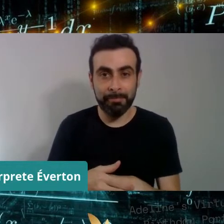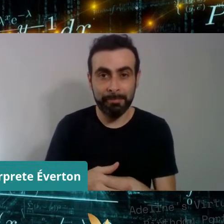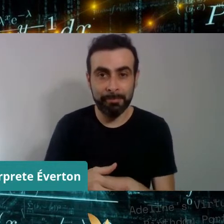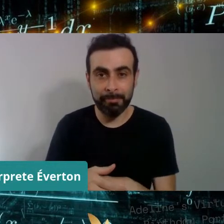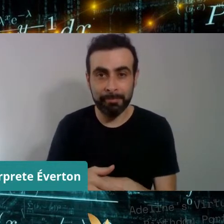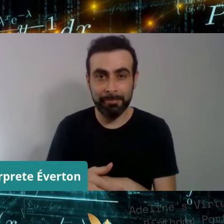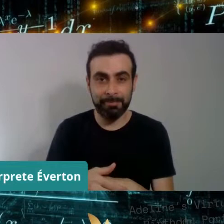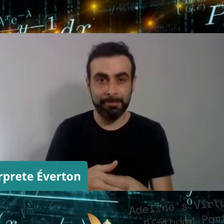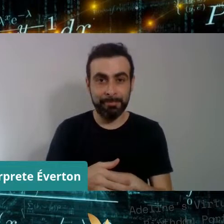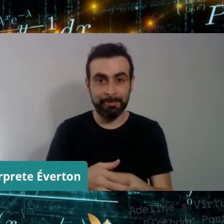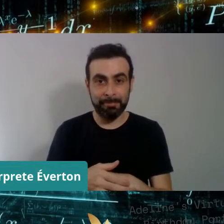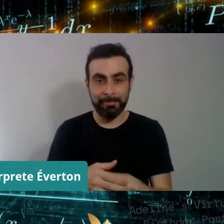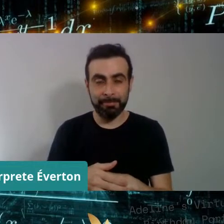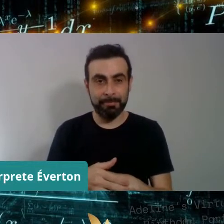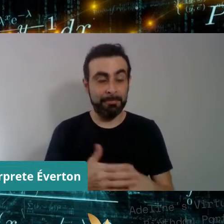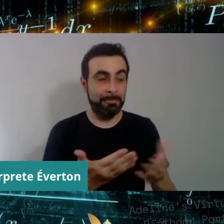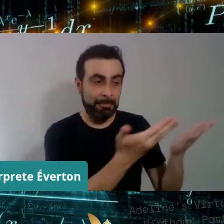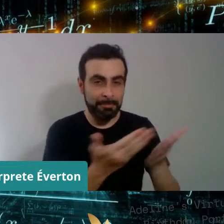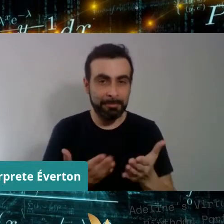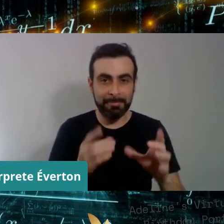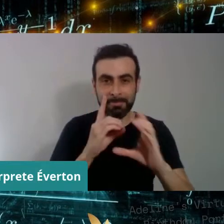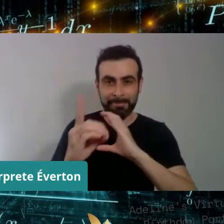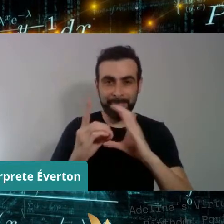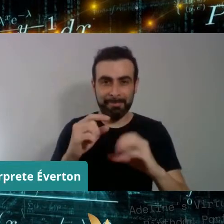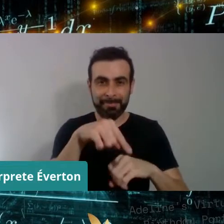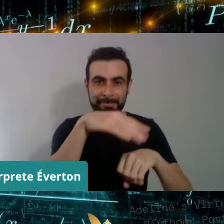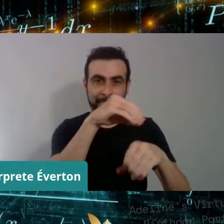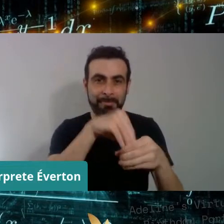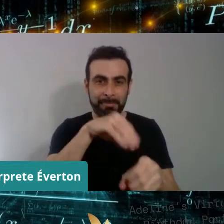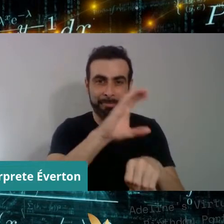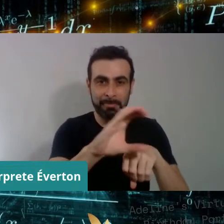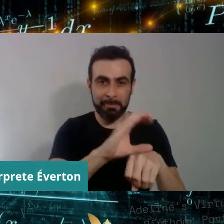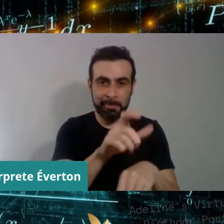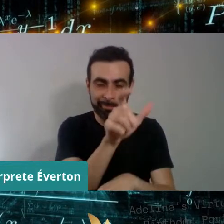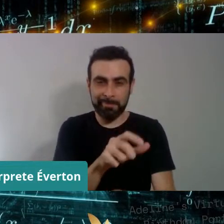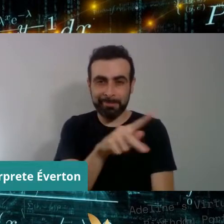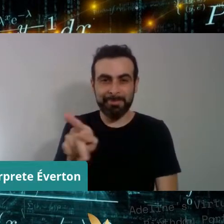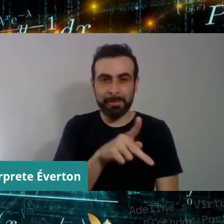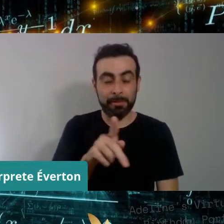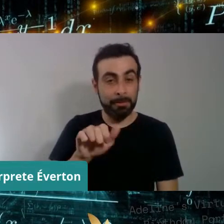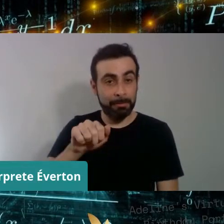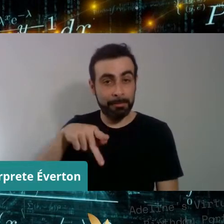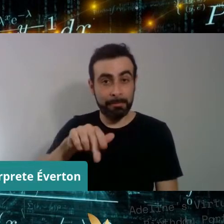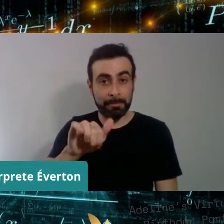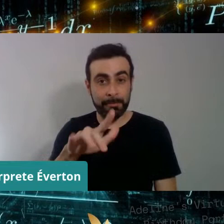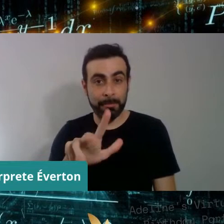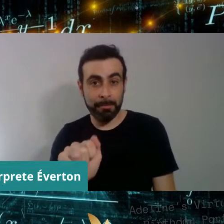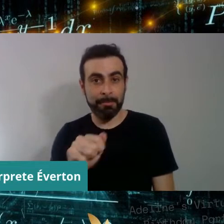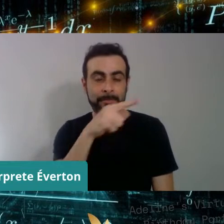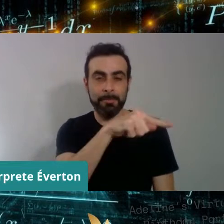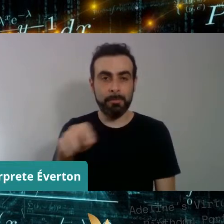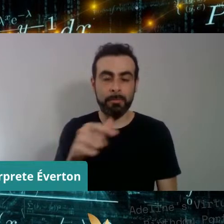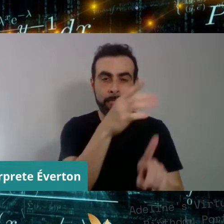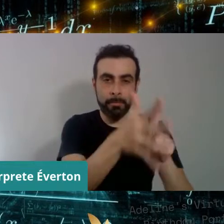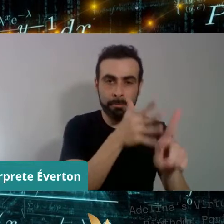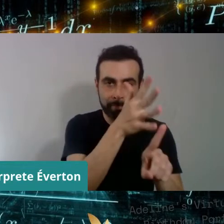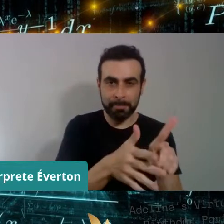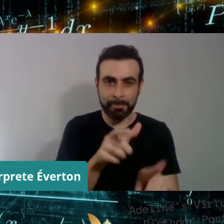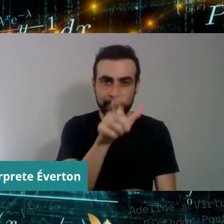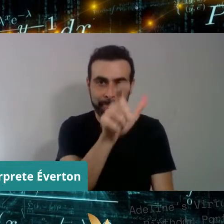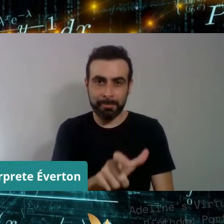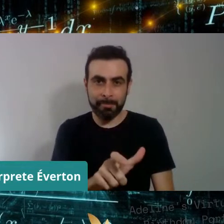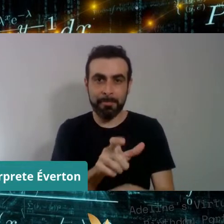nossa coordenadora de curso, professora Anália, nosso palestrante, professor José